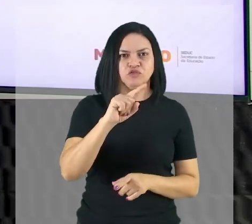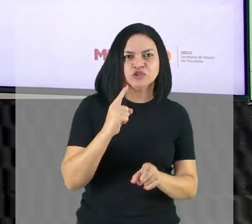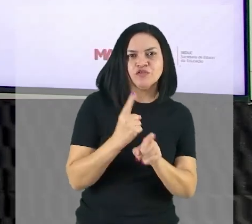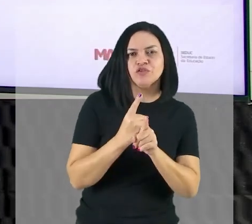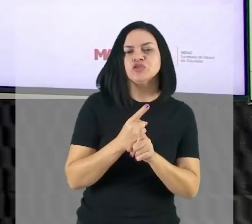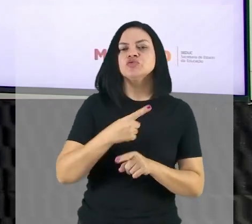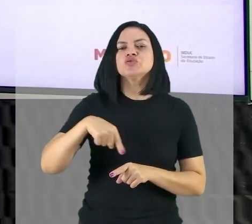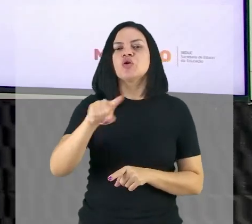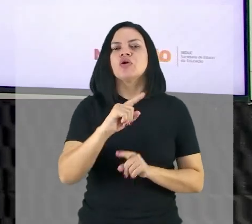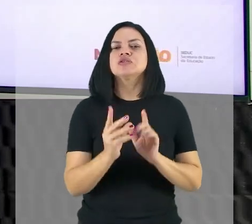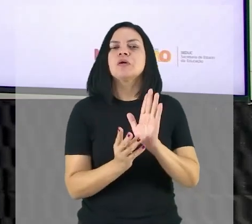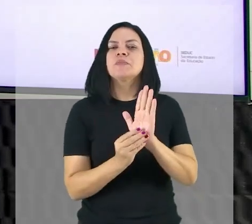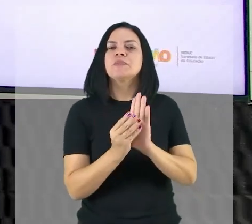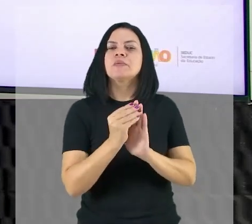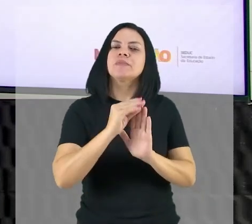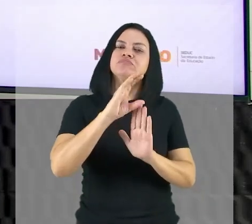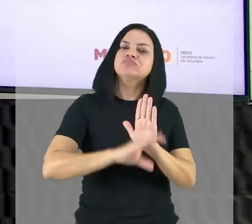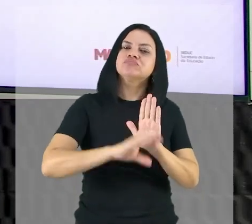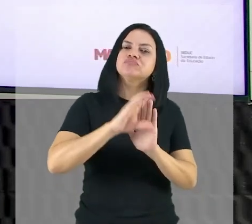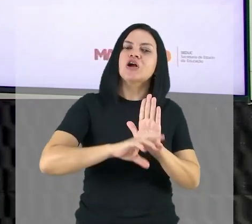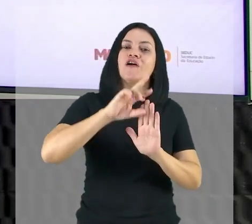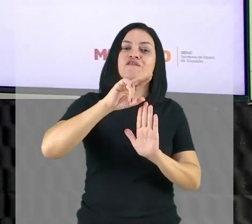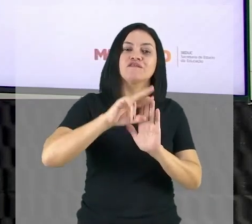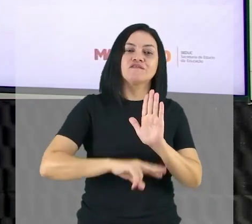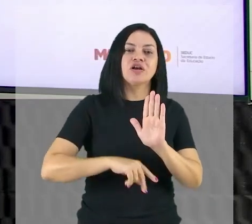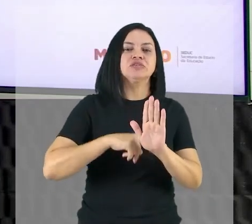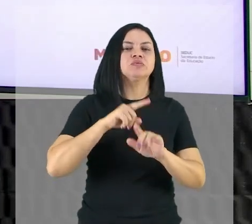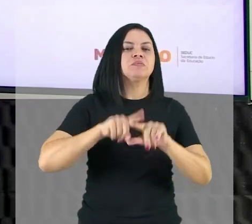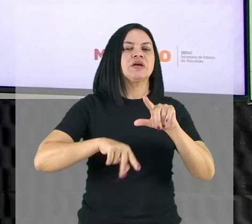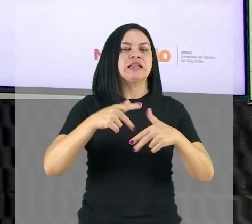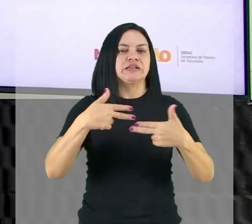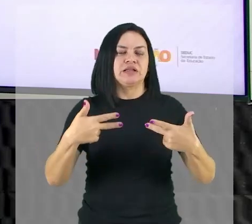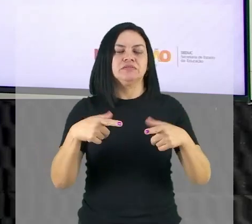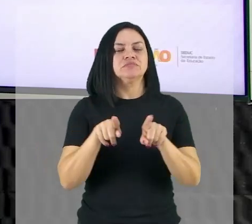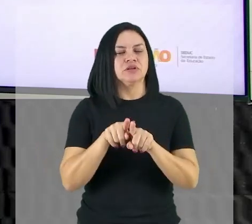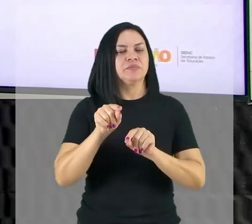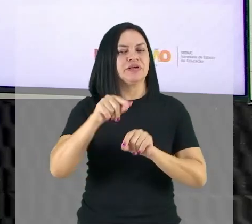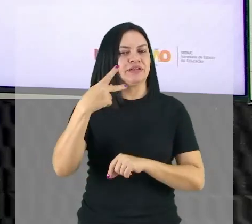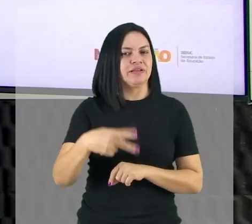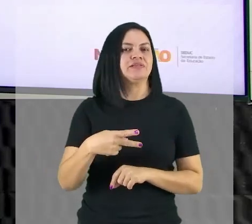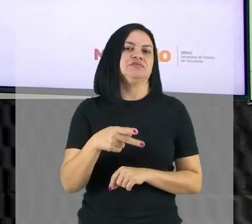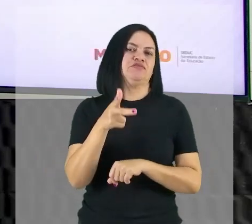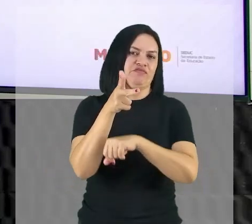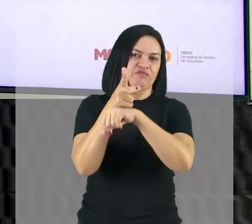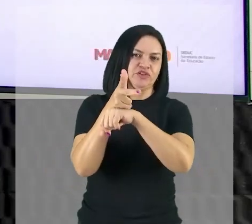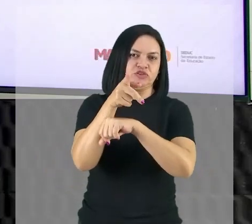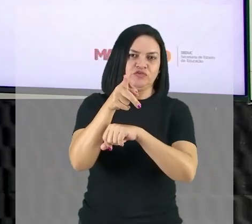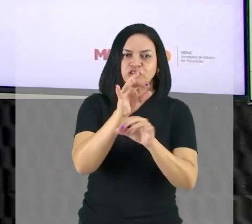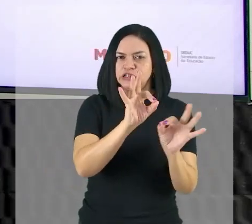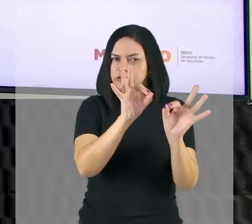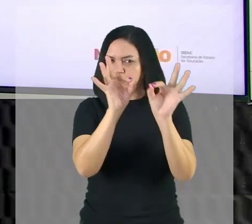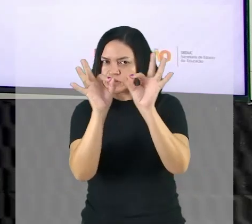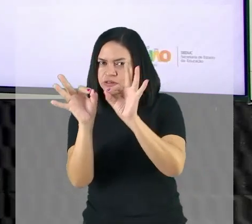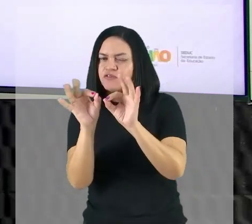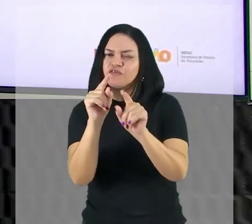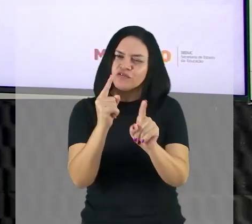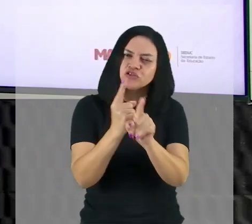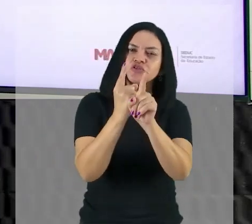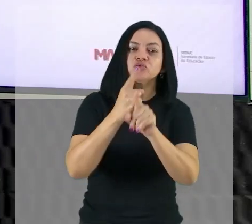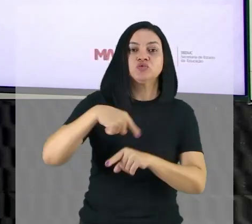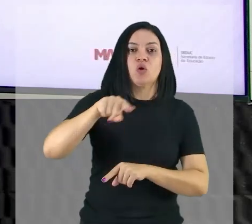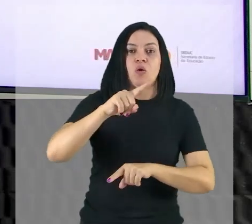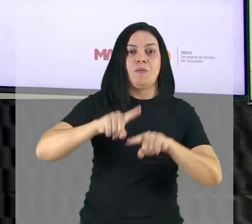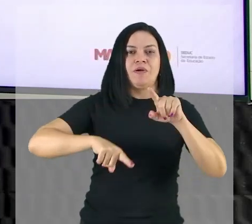nossos componentes curriculares diversos materiais. Inclusive, nesse vídeo que vocês estão acompanhando, vocês encontram o